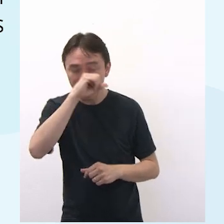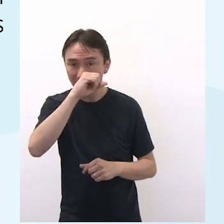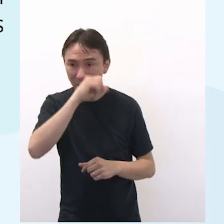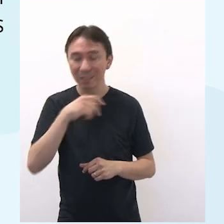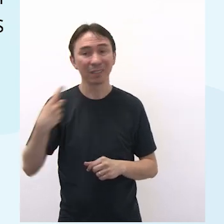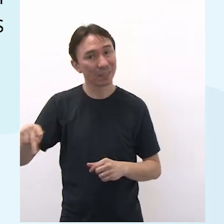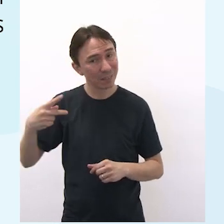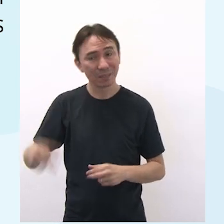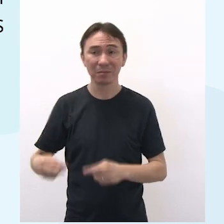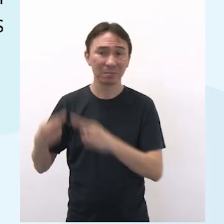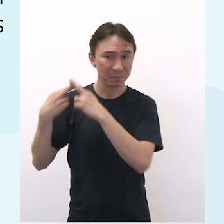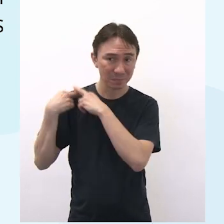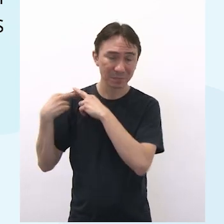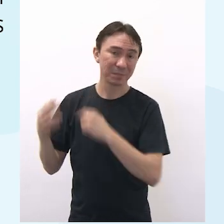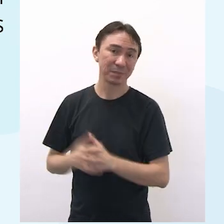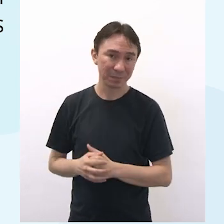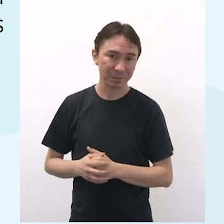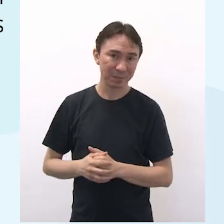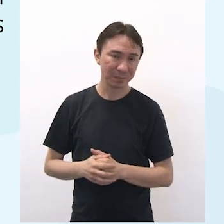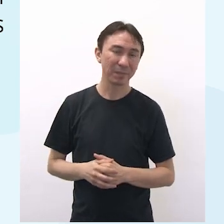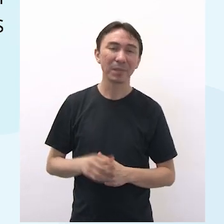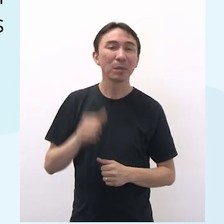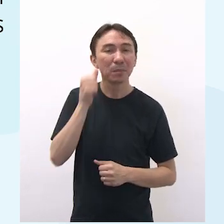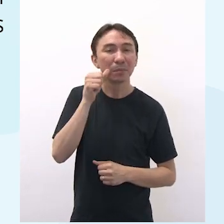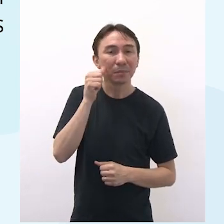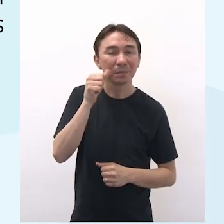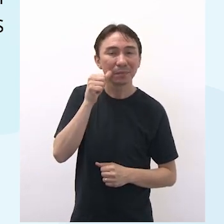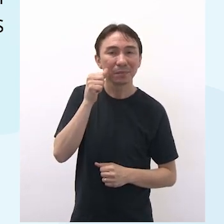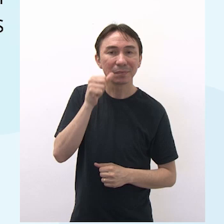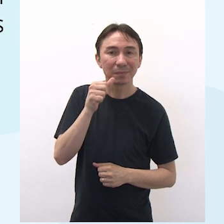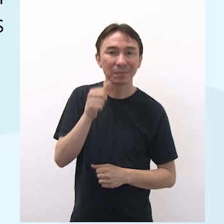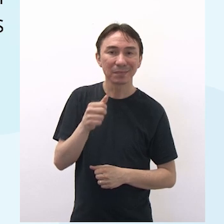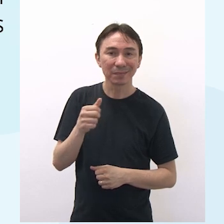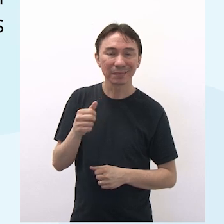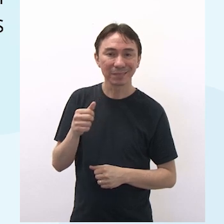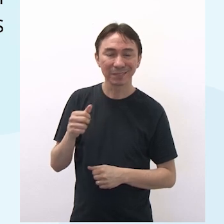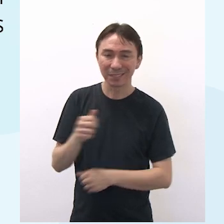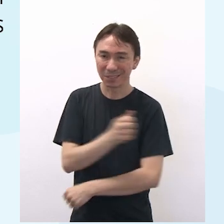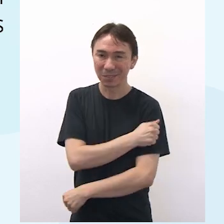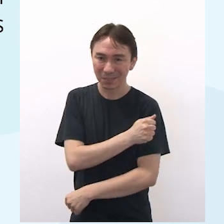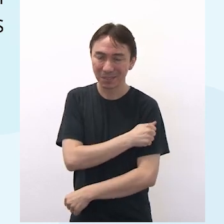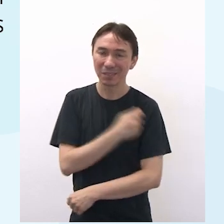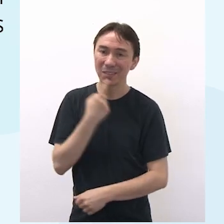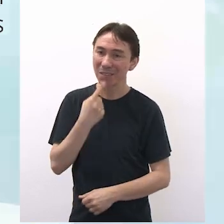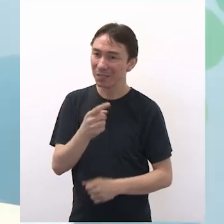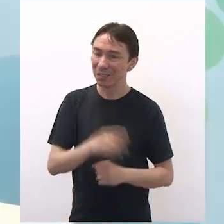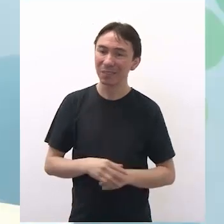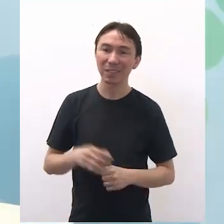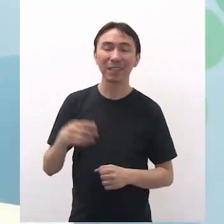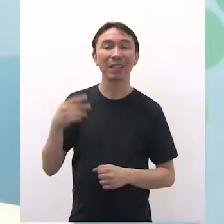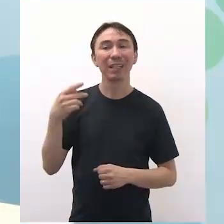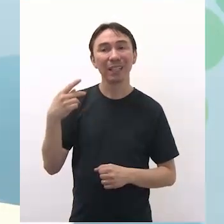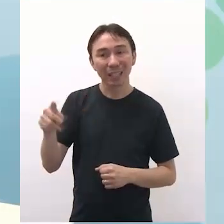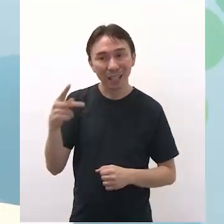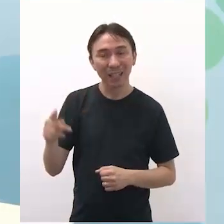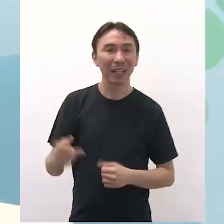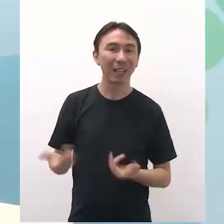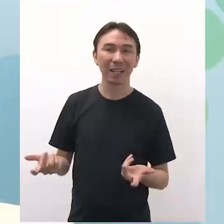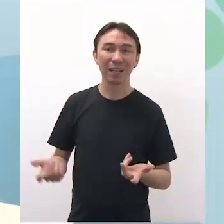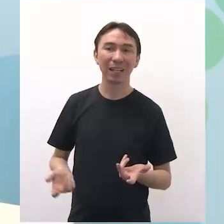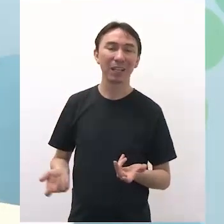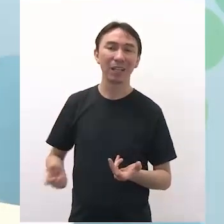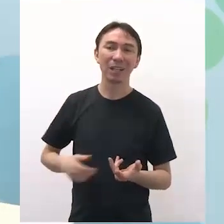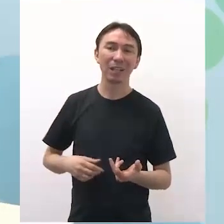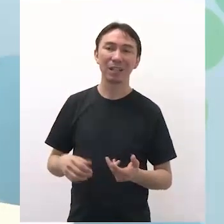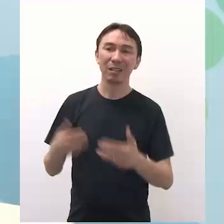aluna falou lá, ele dá a nota. Não, é a forma dela expressar, né, gente? Então, esse é o momento que o aluno vai falar ali, aí ele vai me